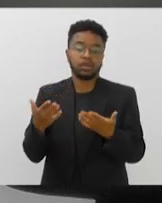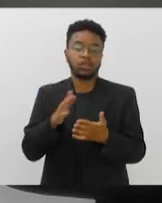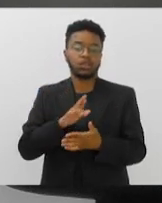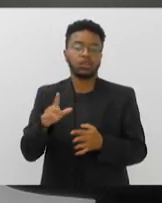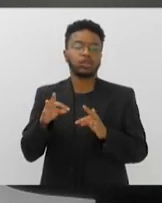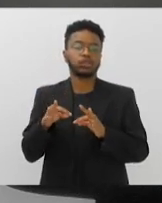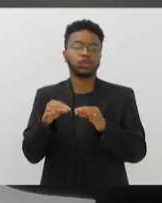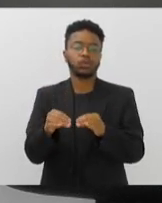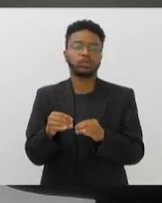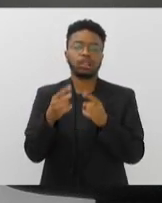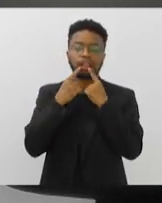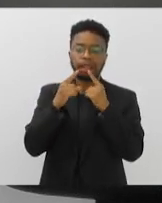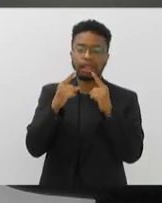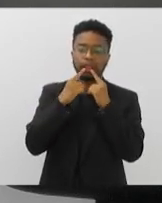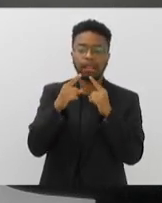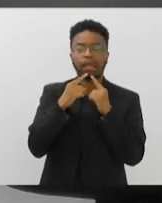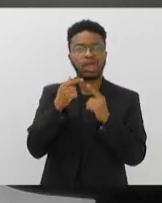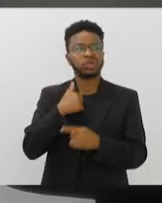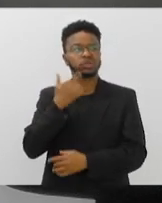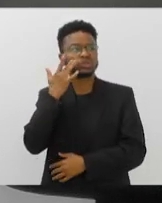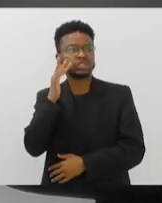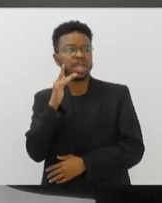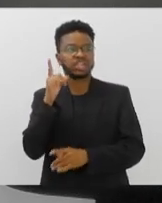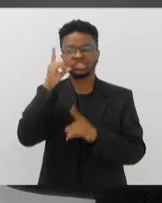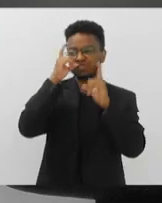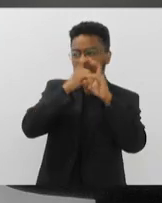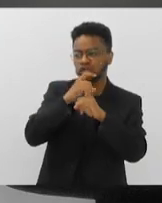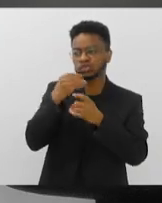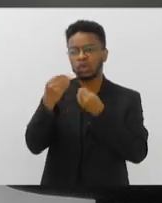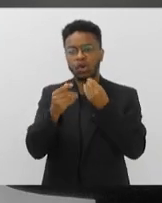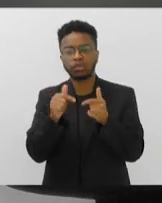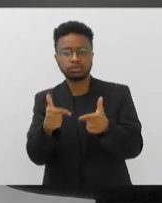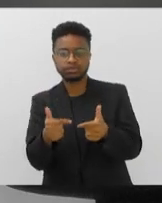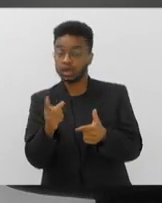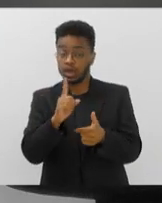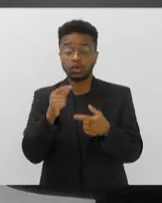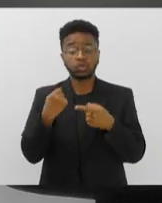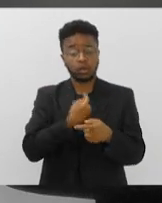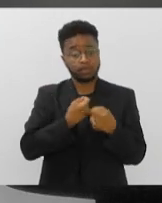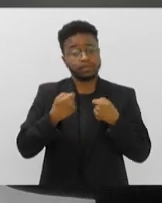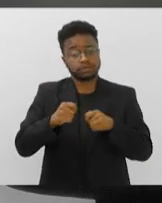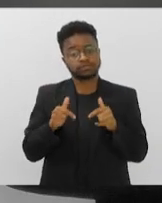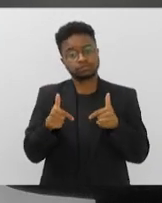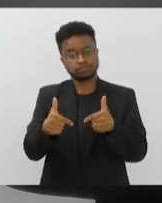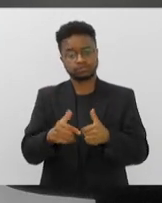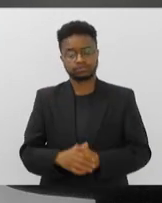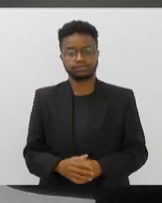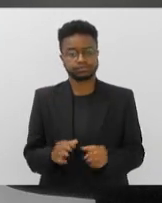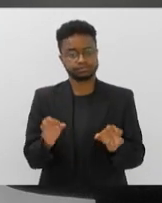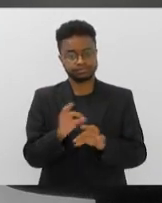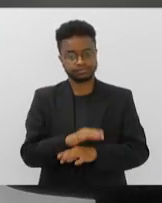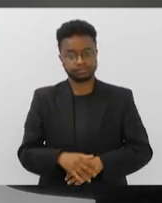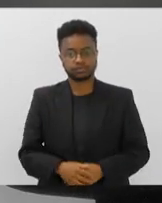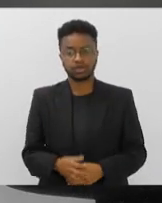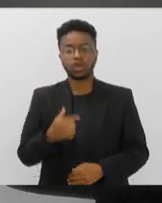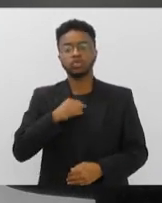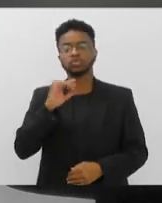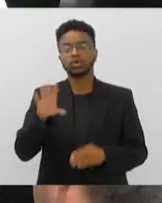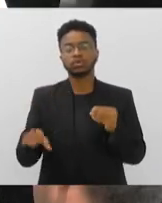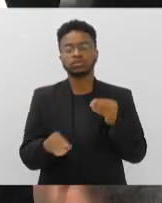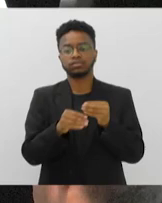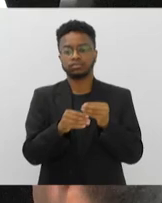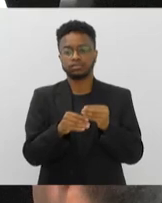mundo chorando não sei ah é difícil eu não sei é dif temos que fazer é isso é e só completando a fala